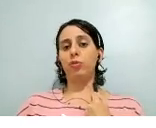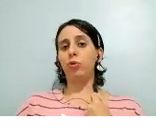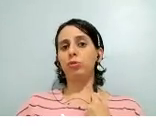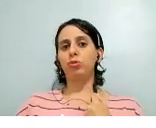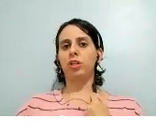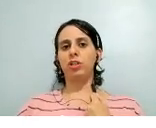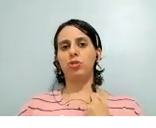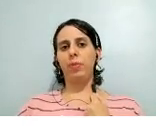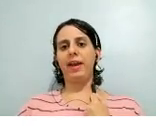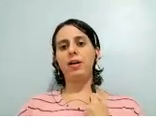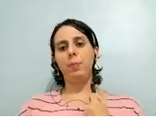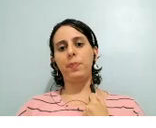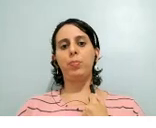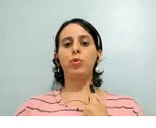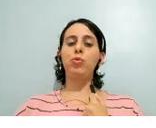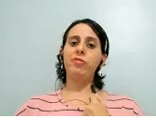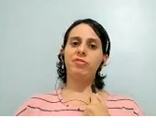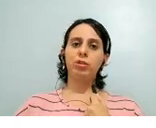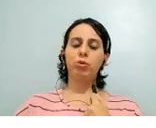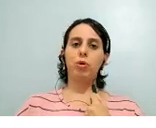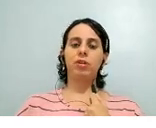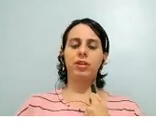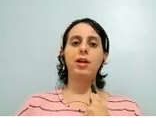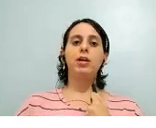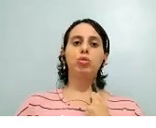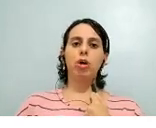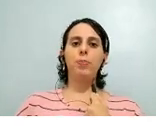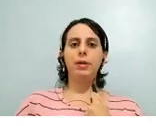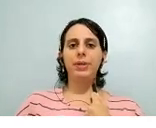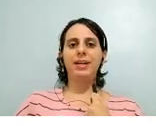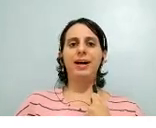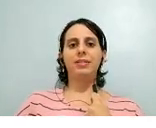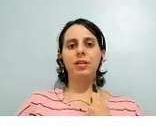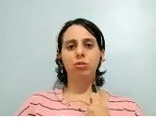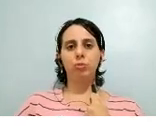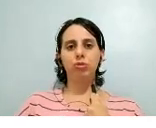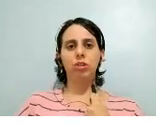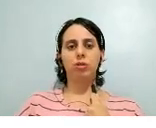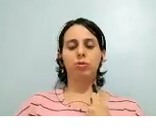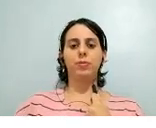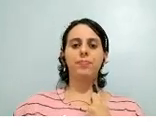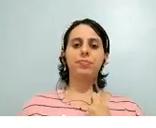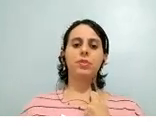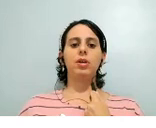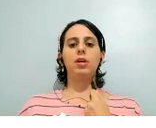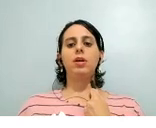por fluidos, a gente pega por um vetor, né? Só pela picada do